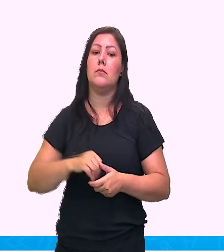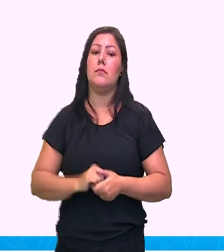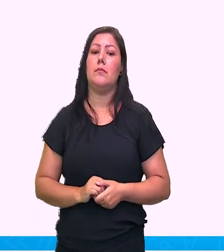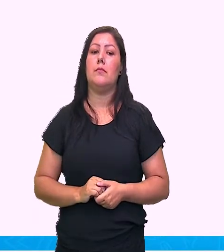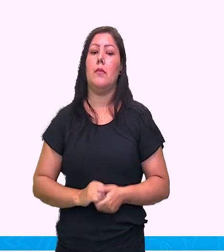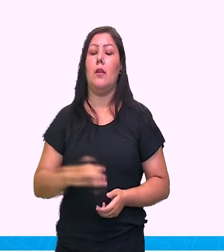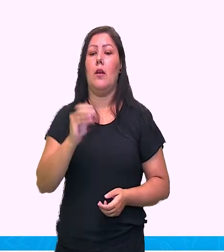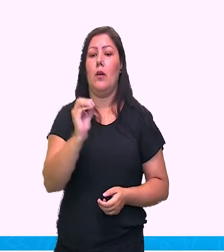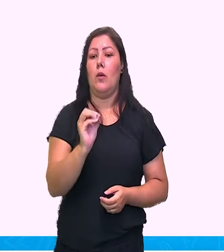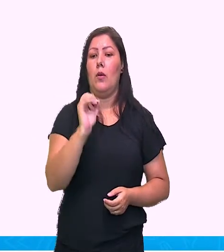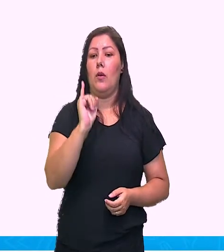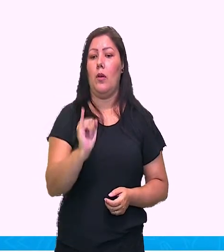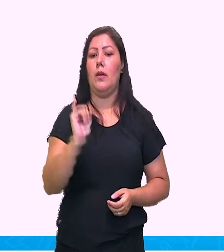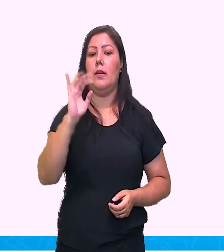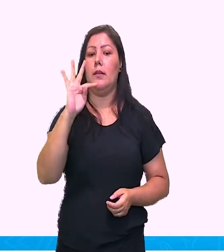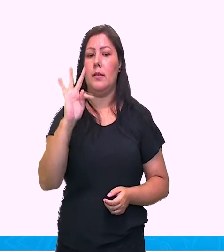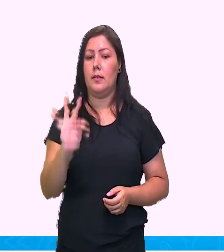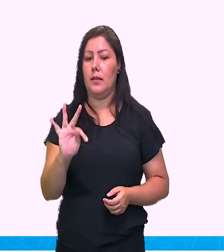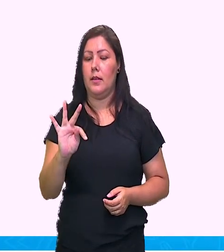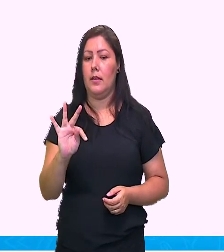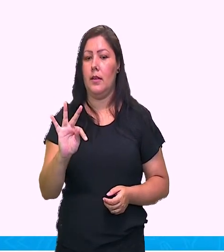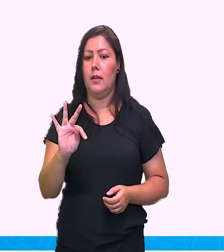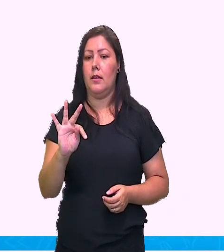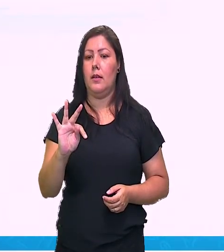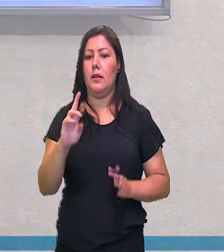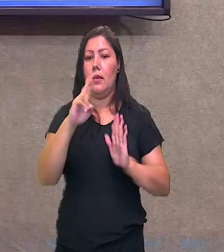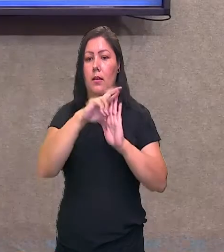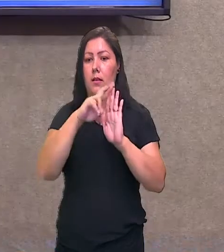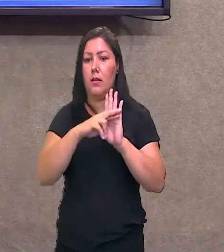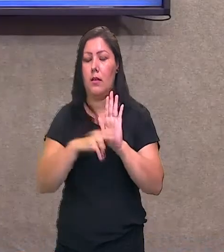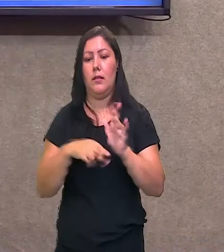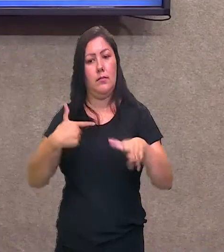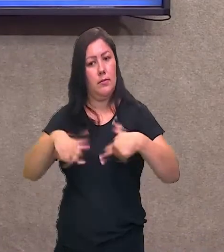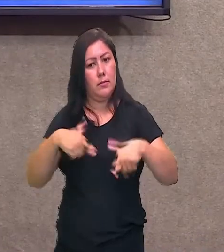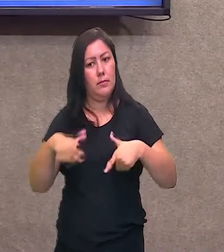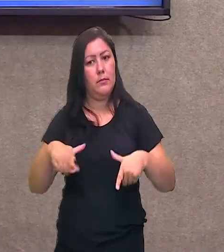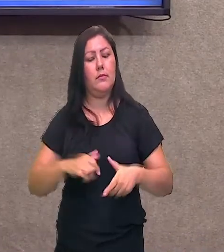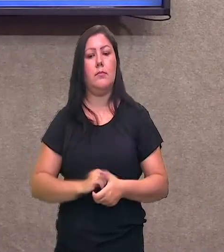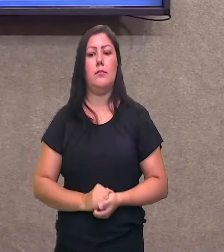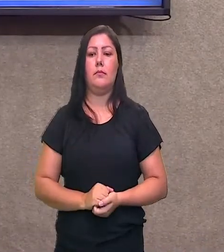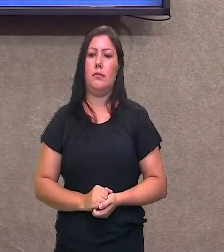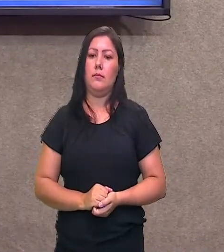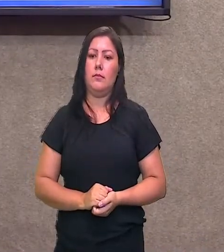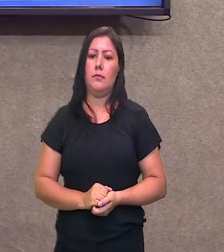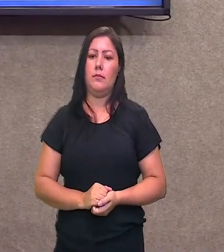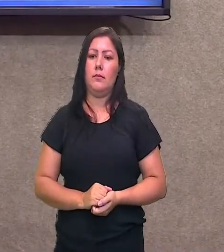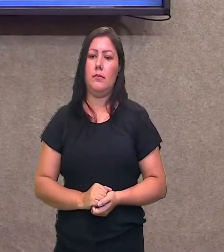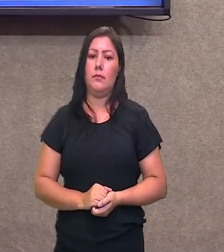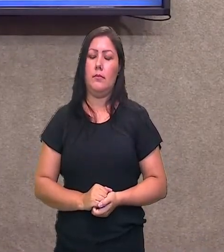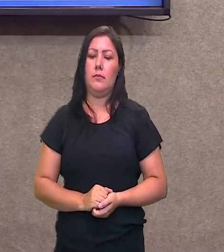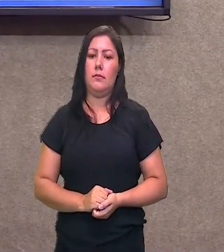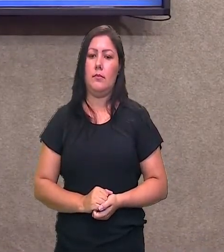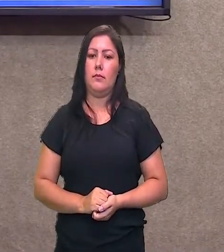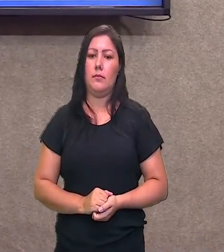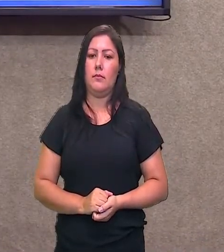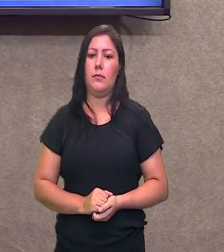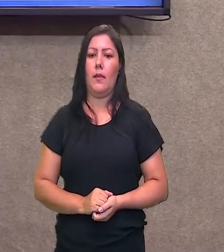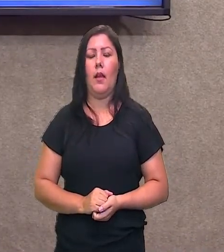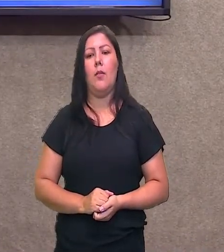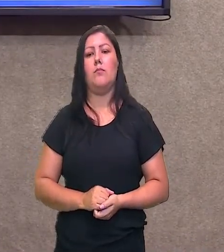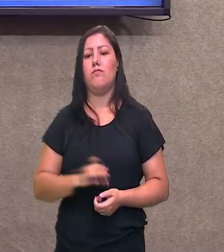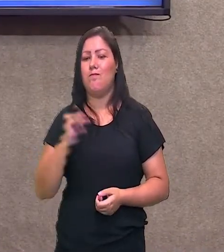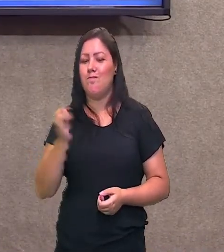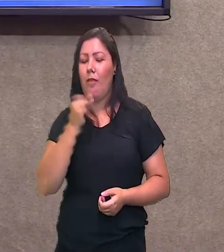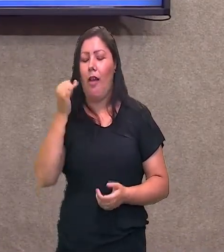Organização Internacional do Trabalho. É muito importante estarmos